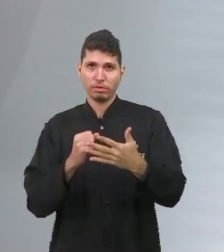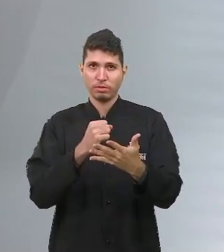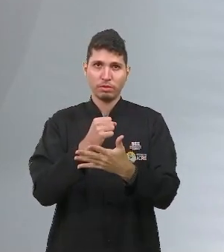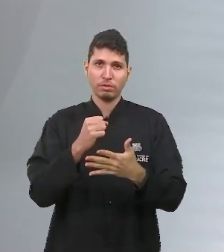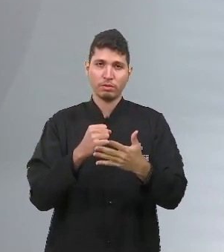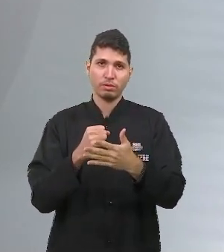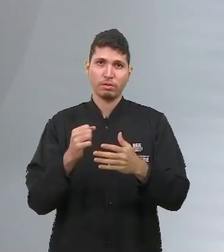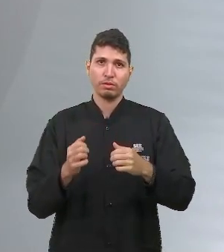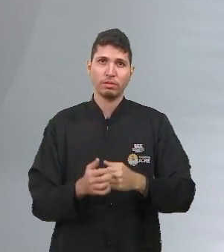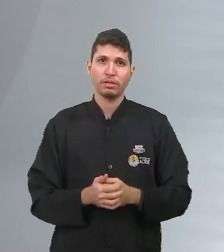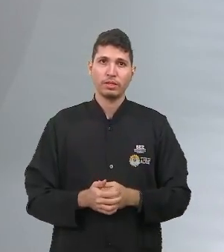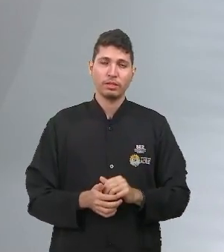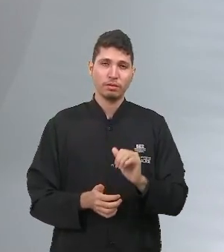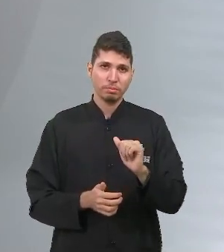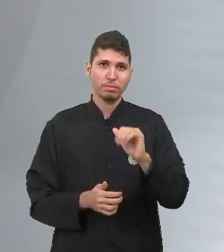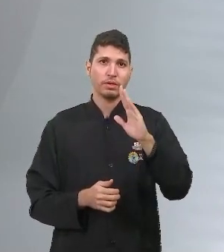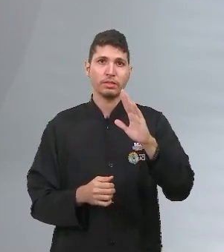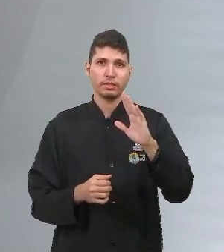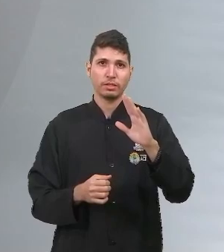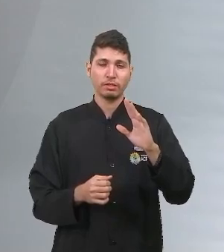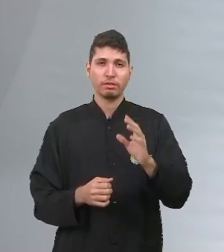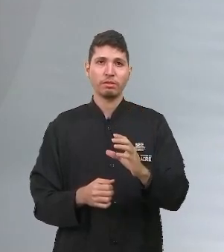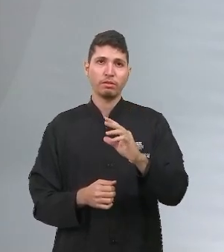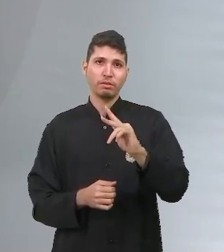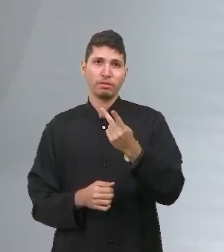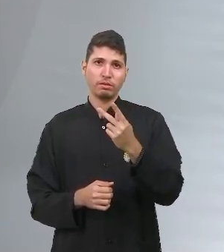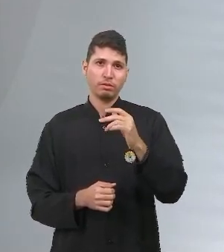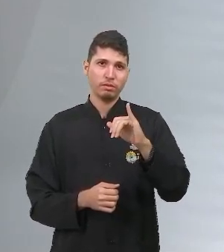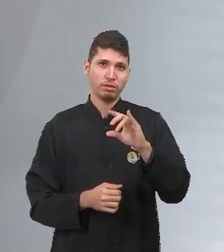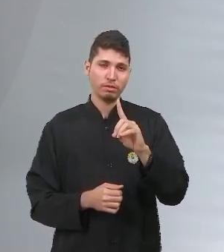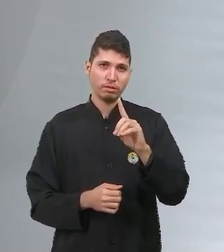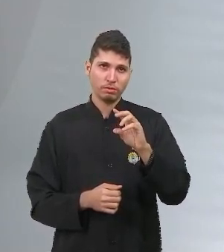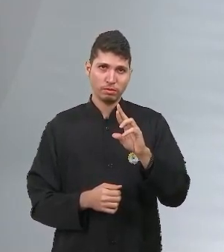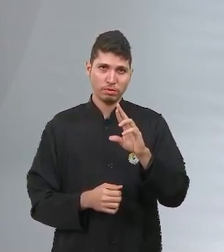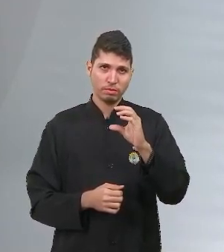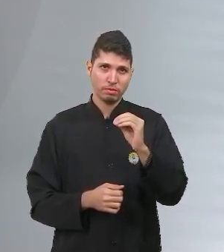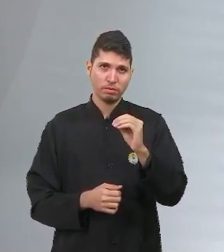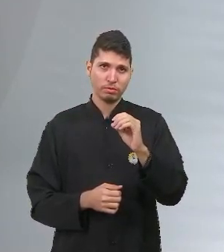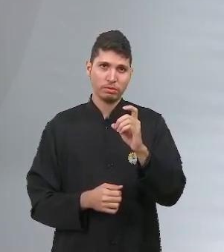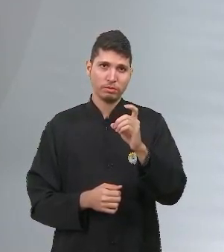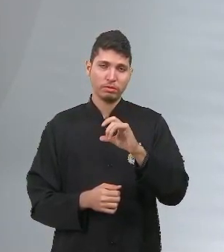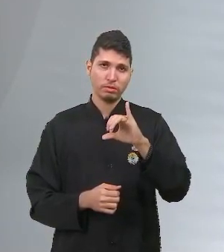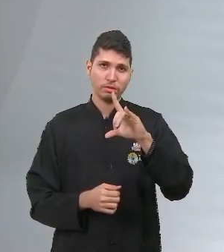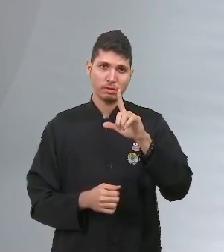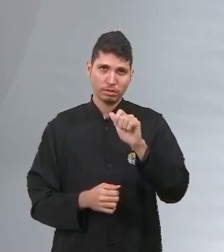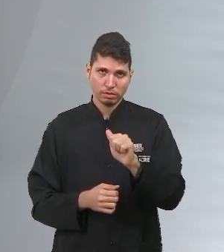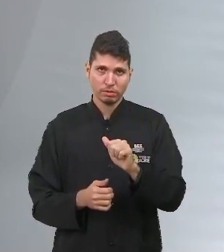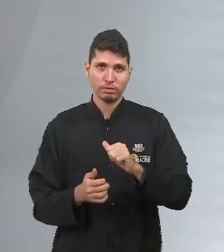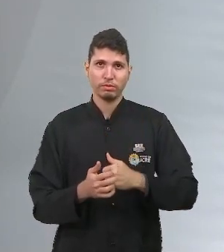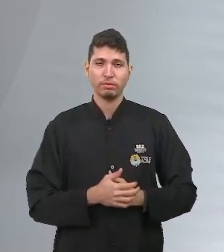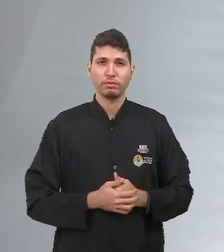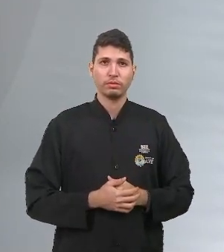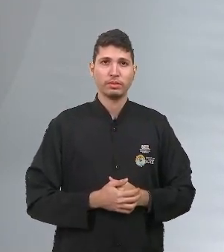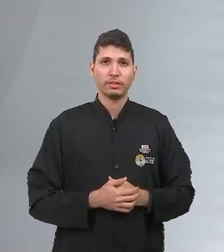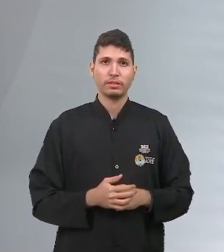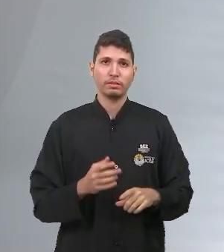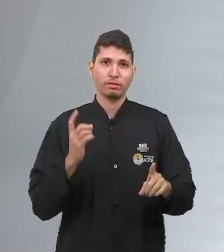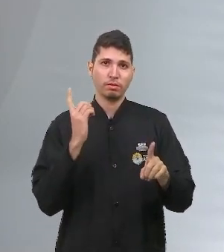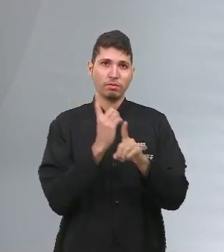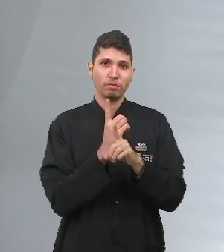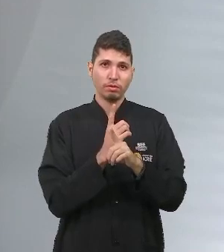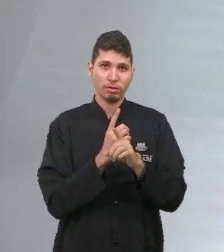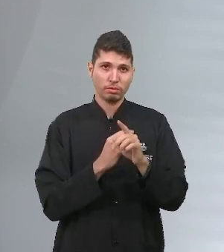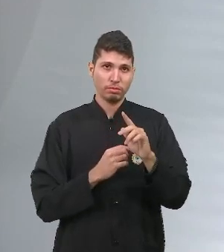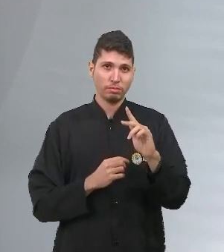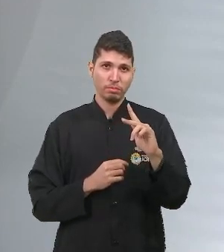oxidrila ou hidroxila. Tá? Mas no caso da questão, ele quer um pH neutro, ou seja, próximo